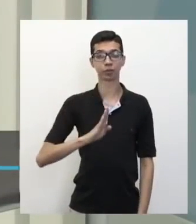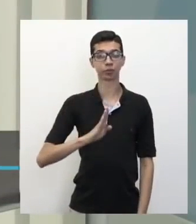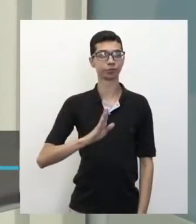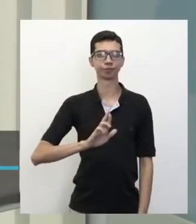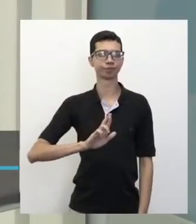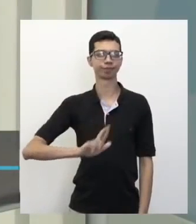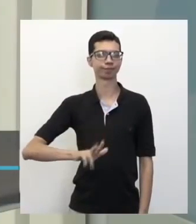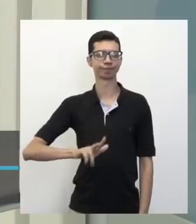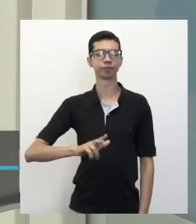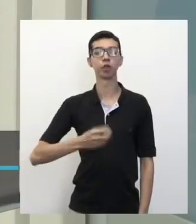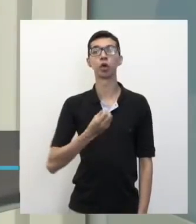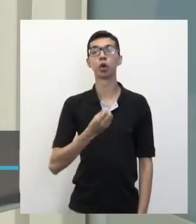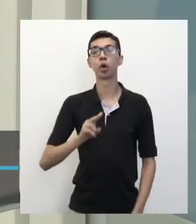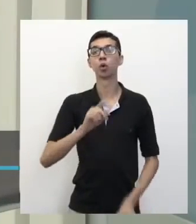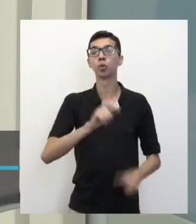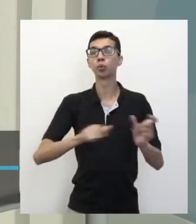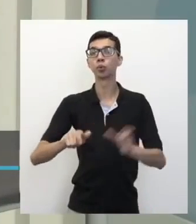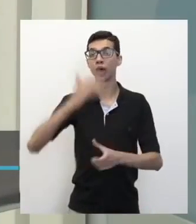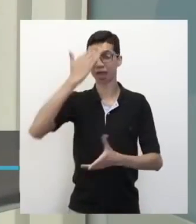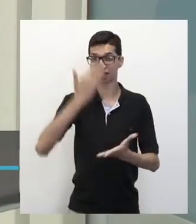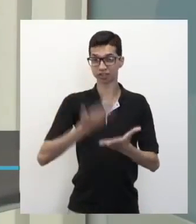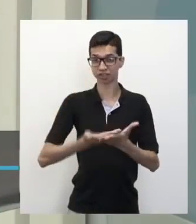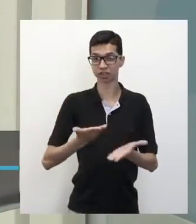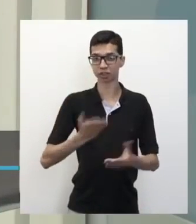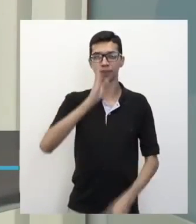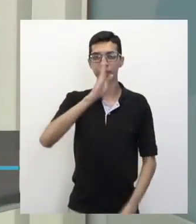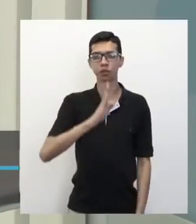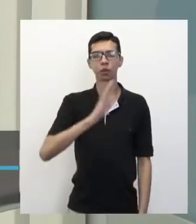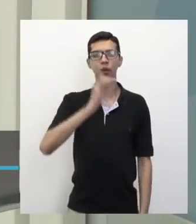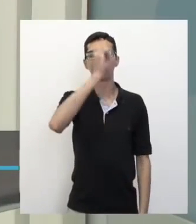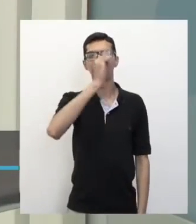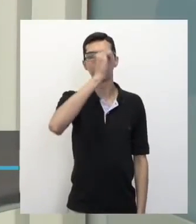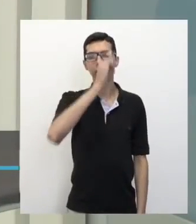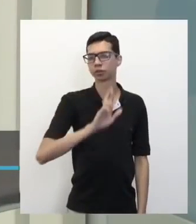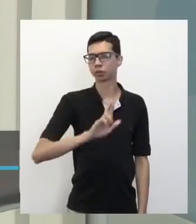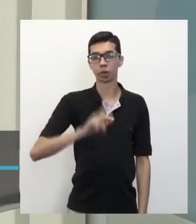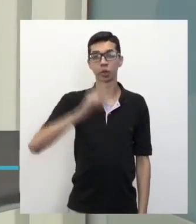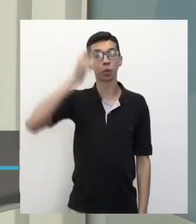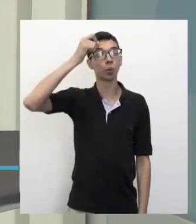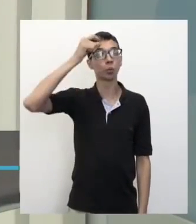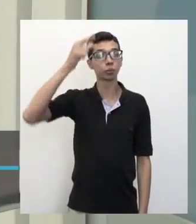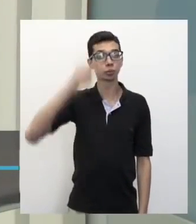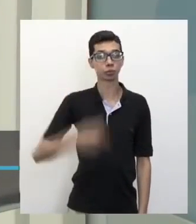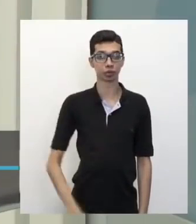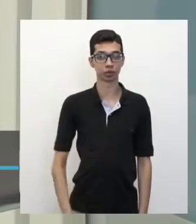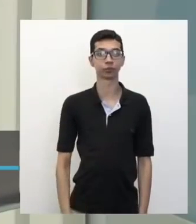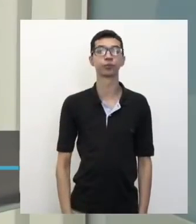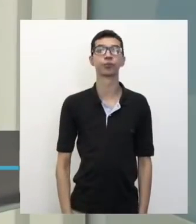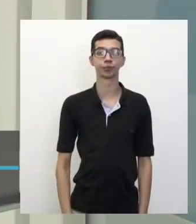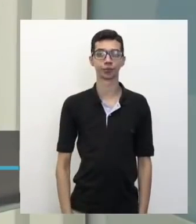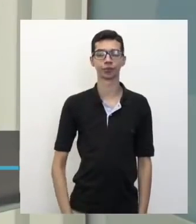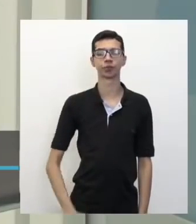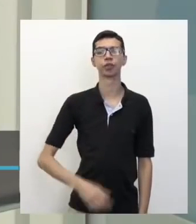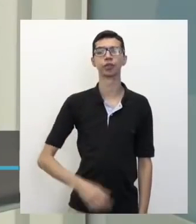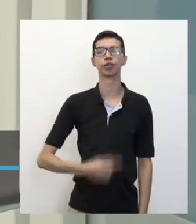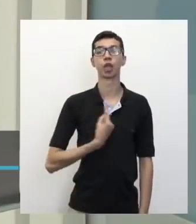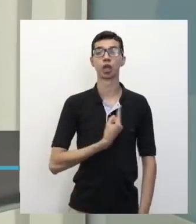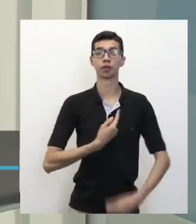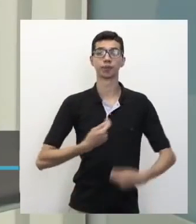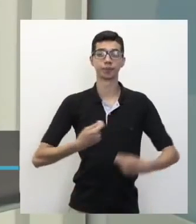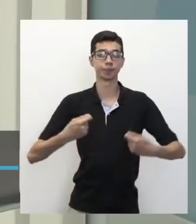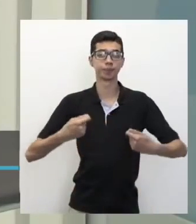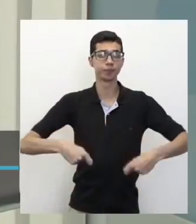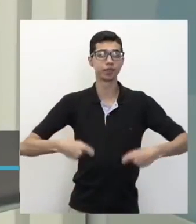que acredita nisso não é um idiota, certo? É cultural isso, né? A gente precisa ter